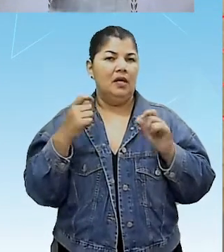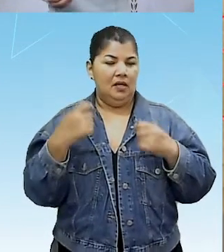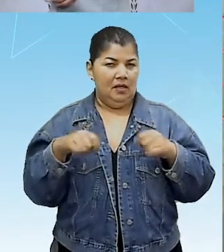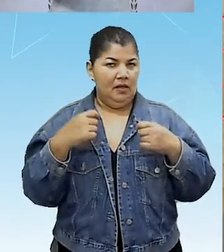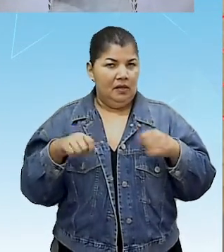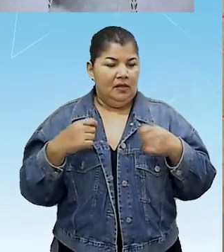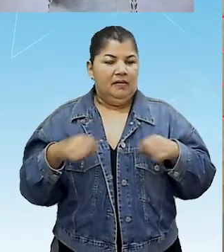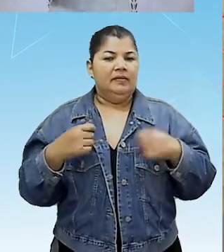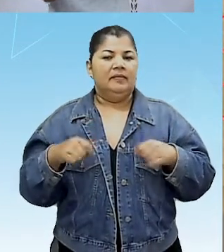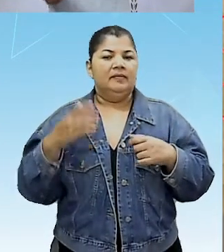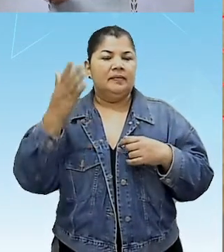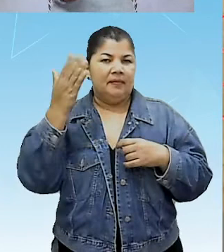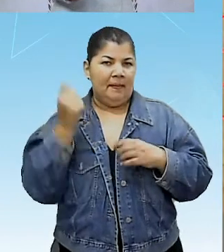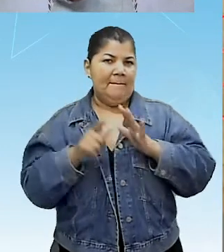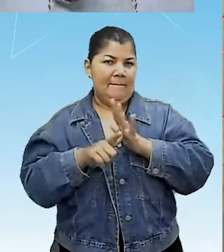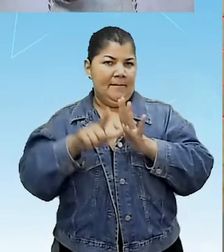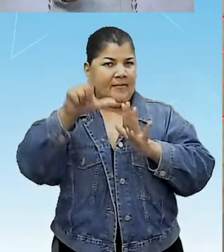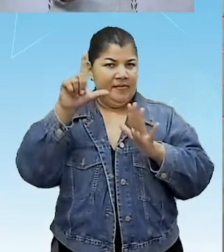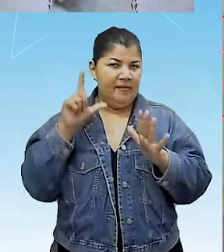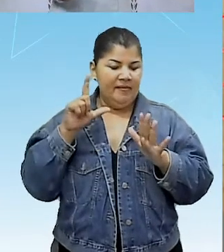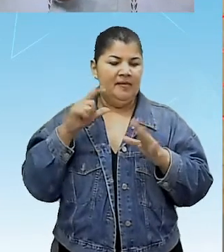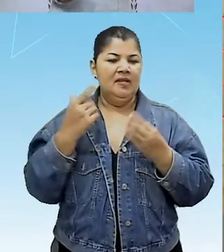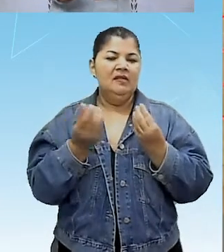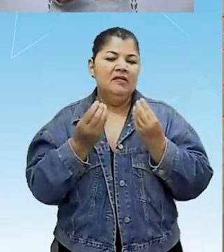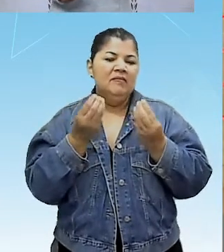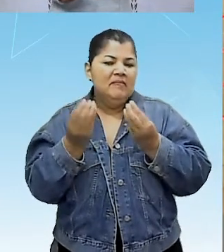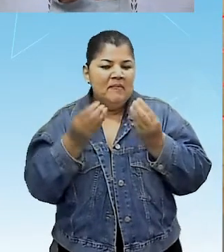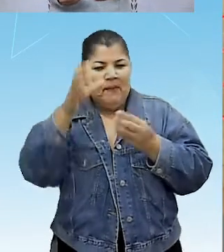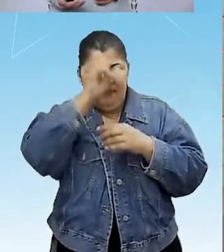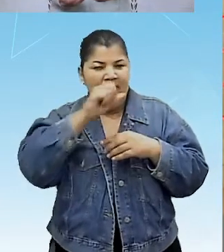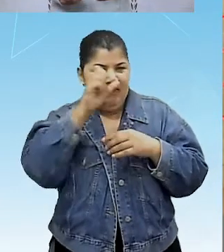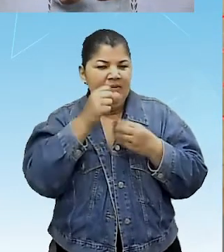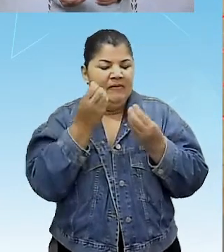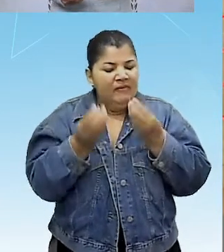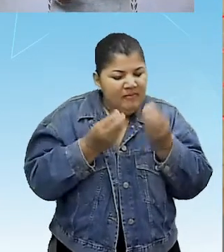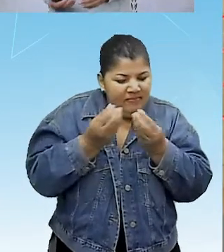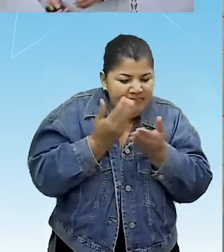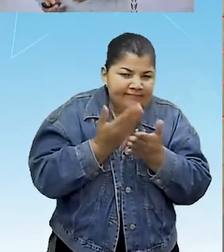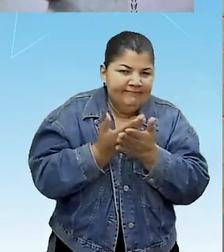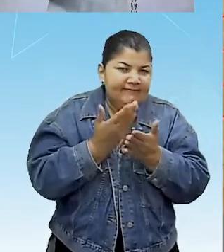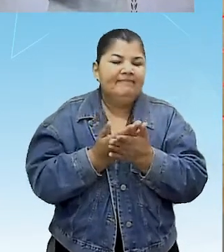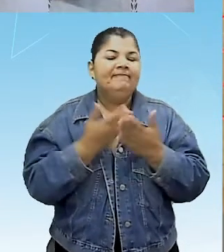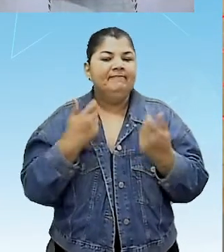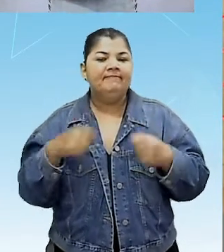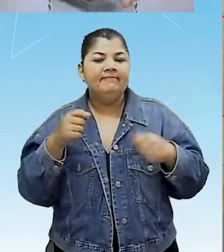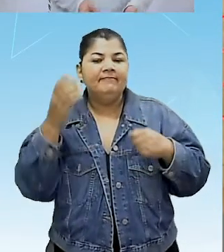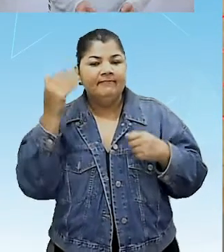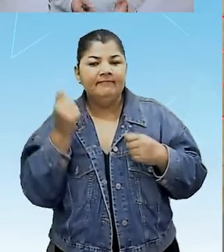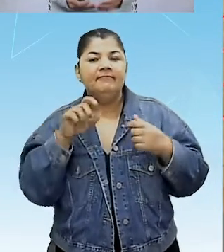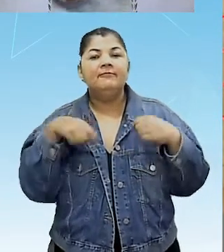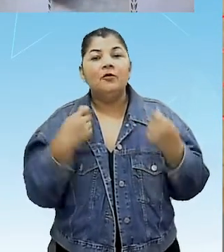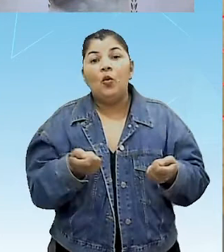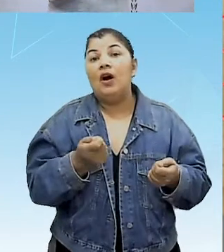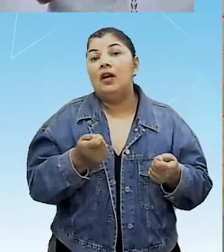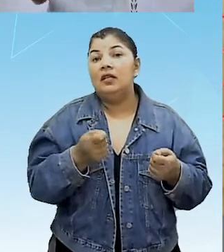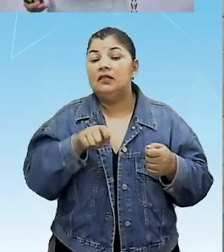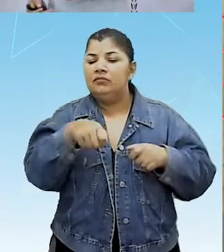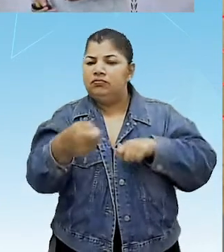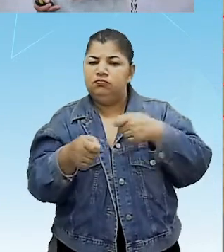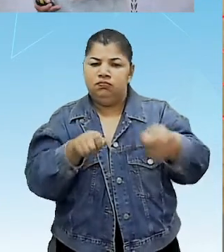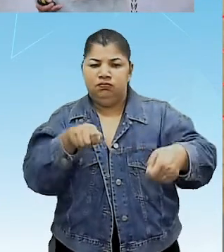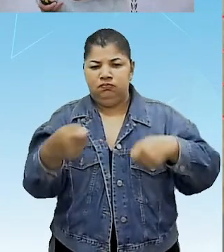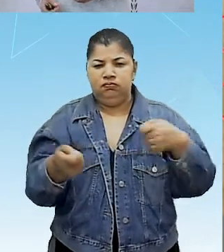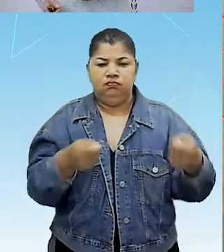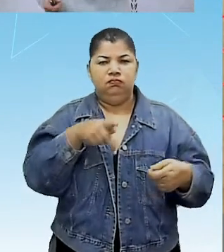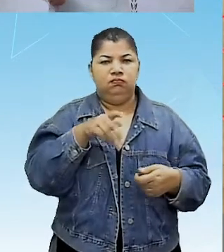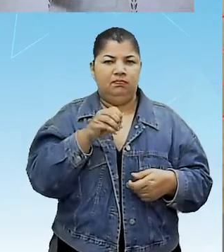preciso saber antes de trabalhar a anotação científica? Eu preciso saber as propriedades de